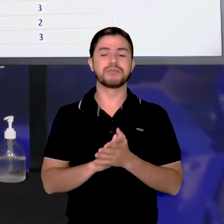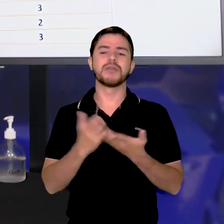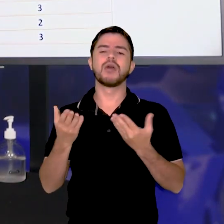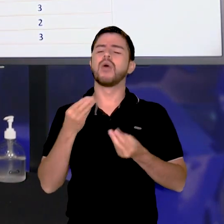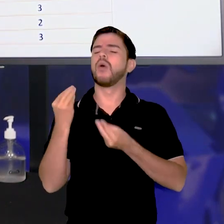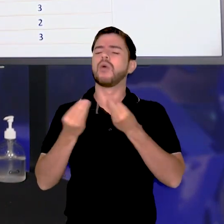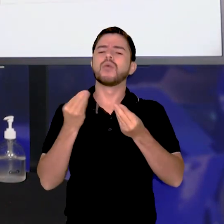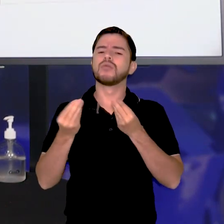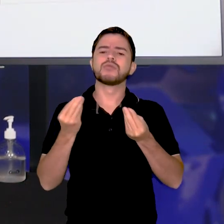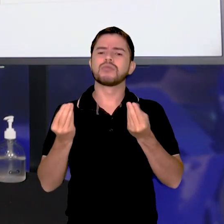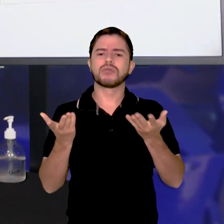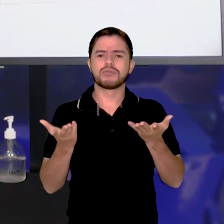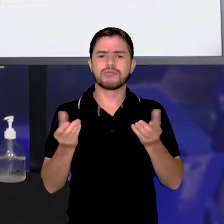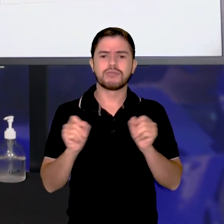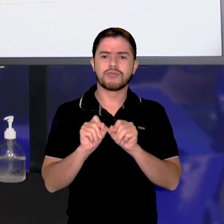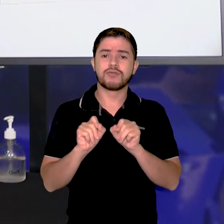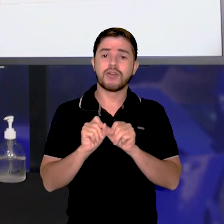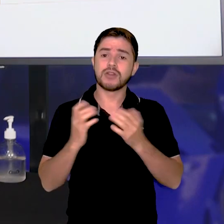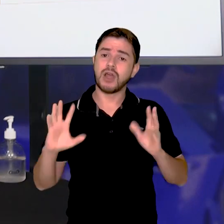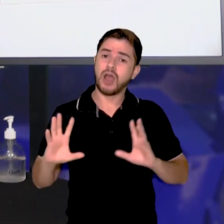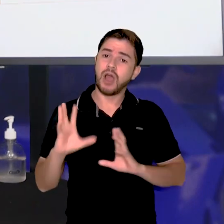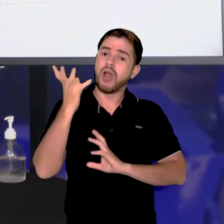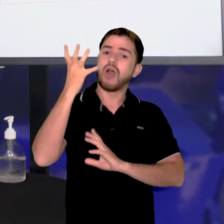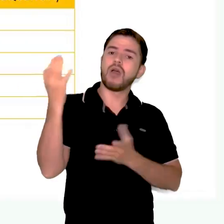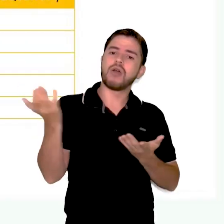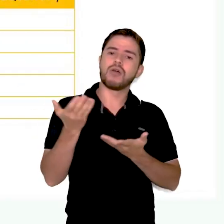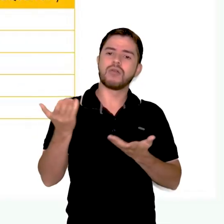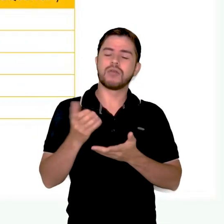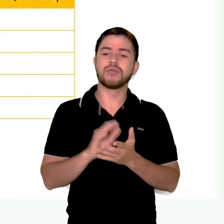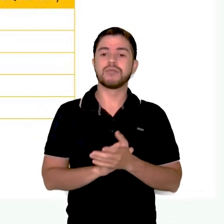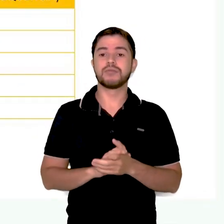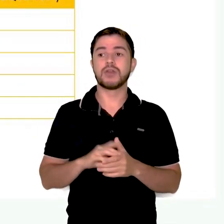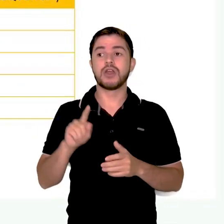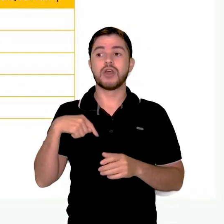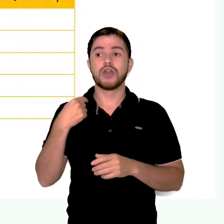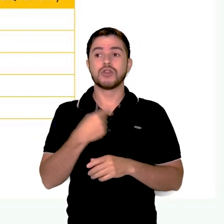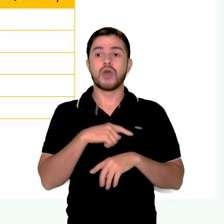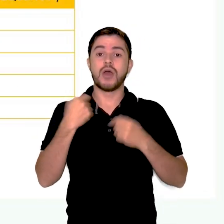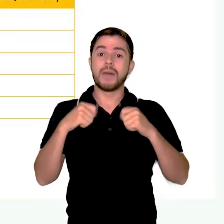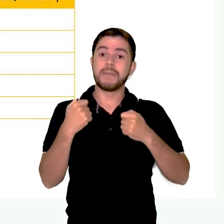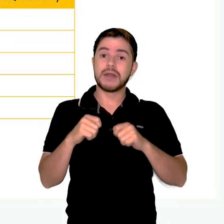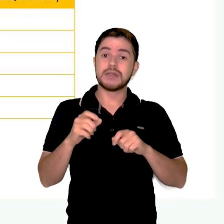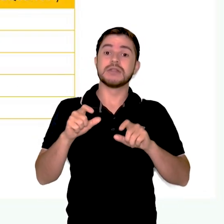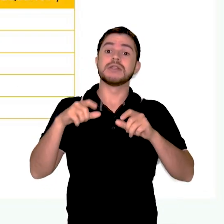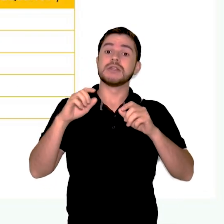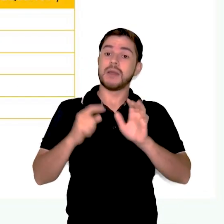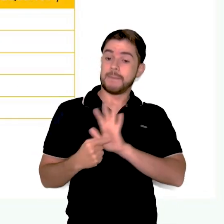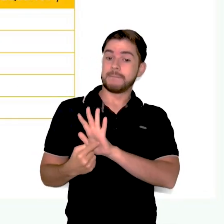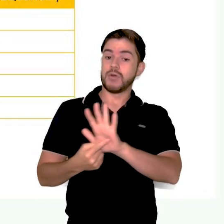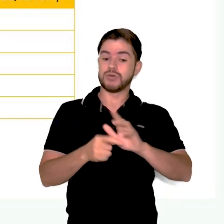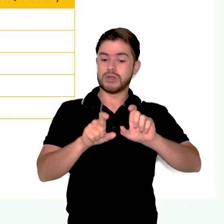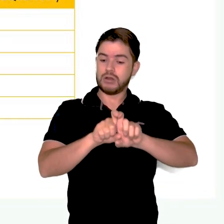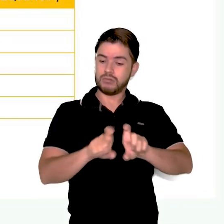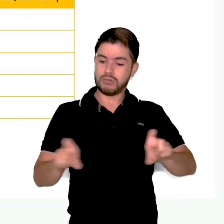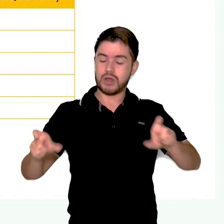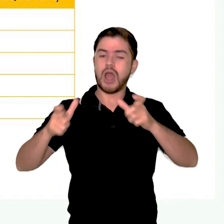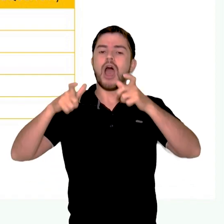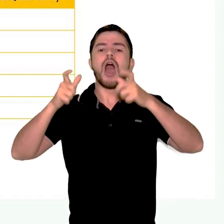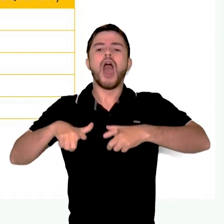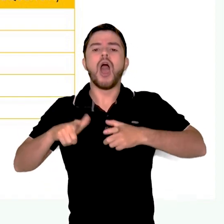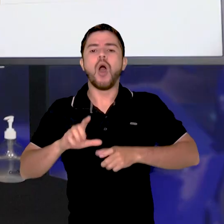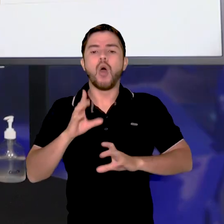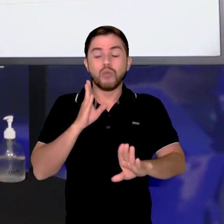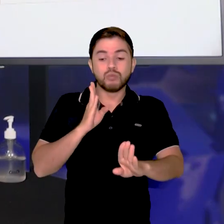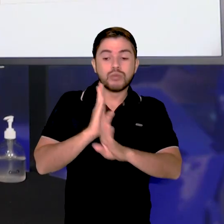fazer agora? A gente, pessoal, precisa dizer a fonte, de onde a gente tirou aquela tabela, tá certo? Então, ó, se a gente pega